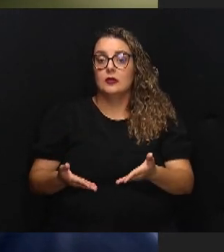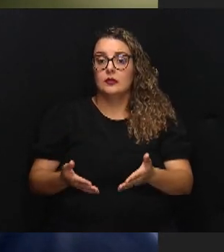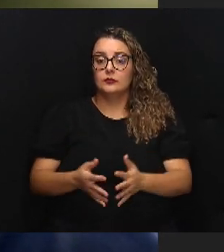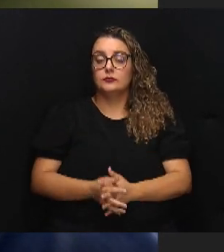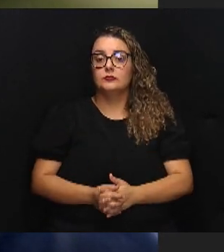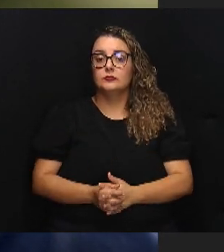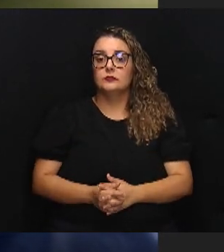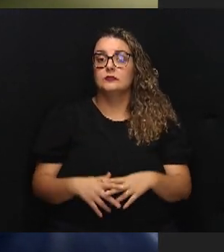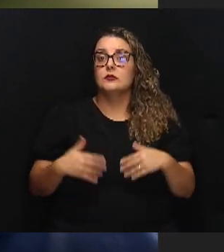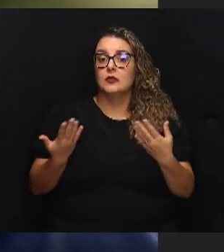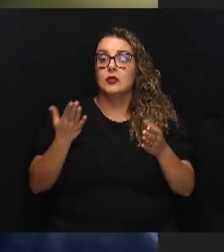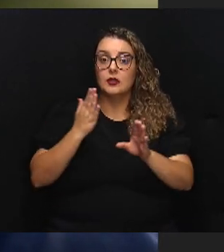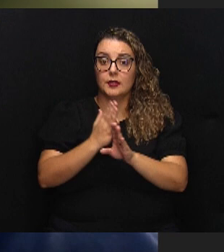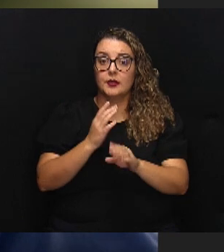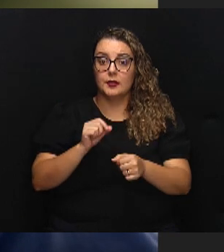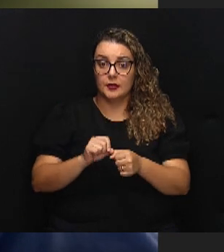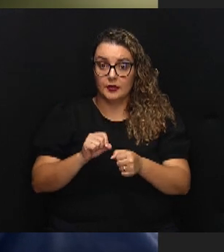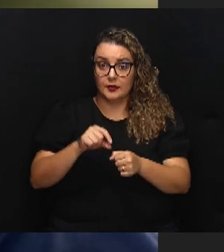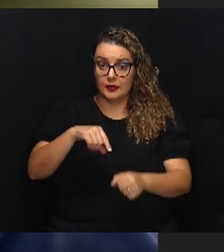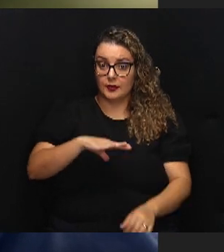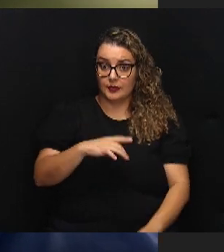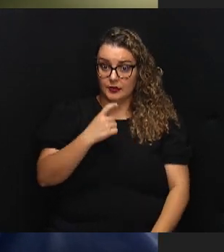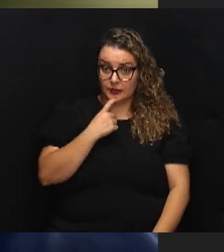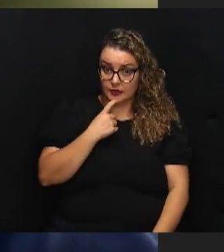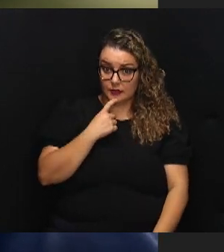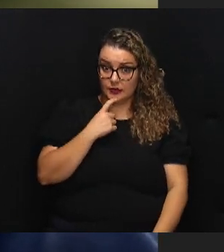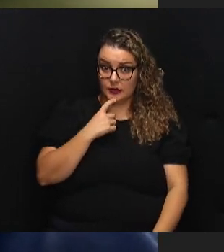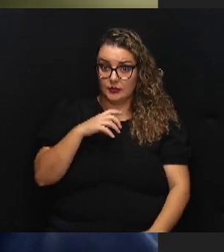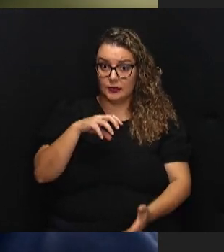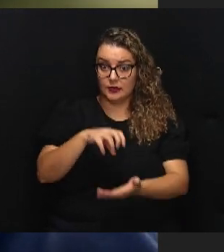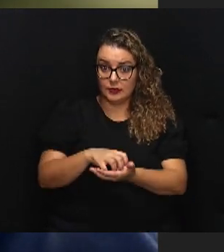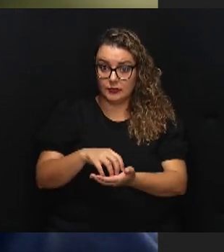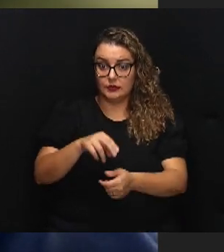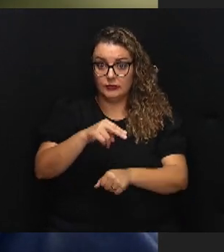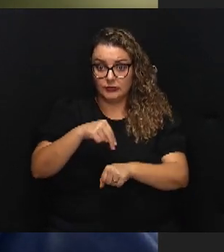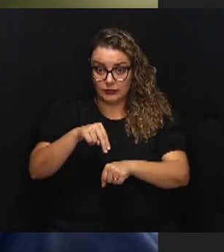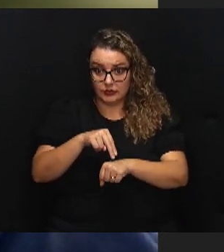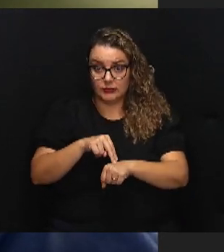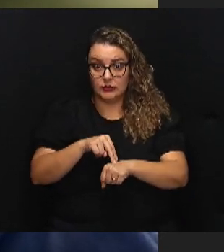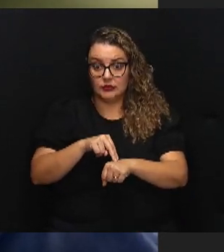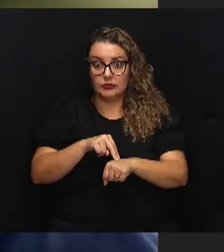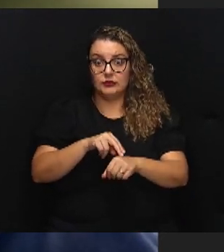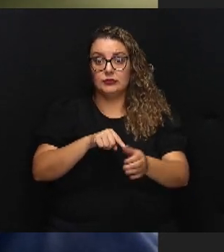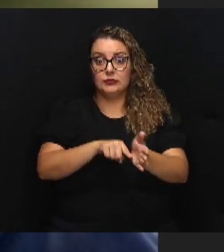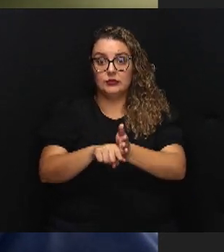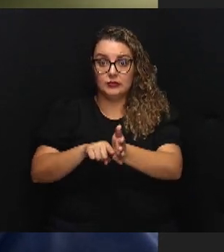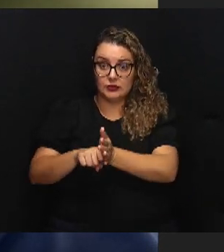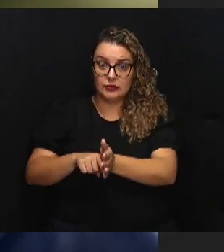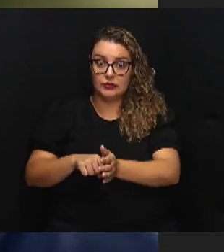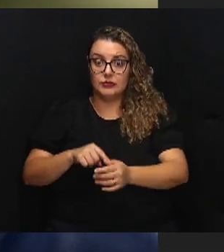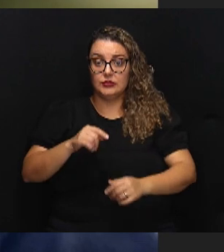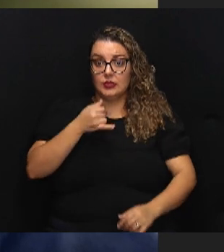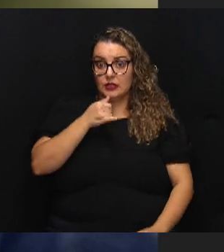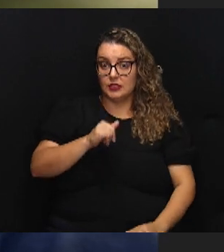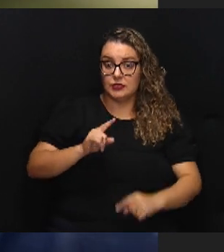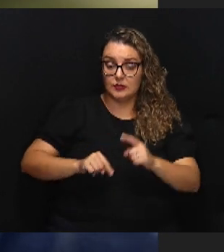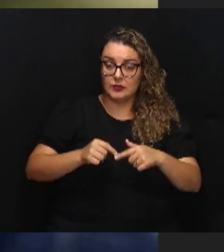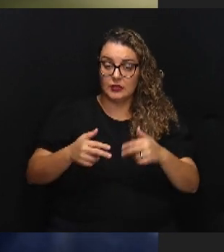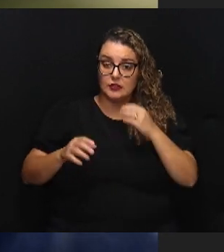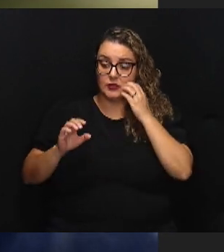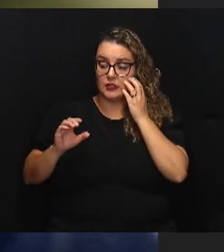a descoberta feita aqui em Campinas, no Centro Nacional de Pesquisa em Energia e Materiais, no CNPEM?